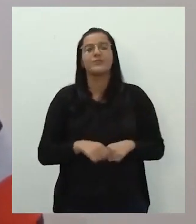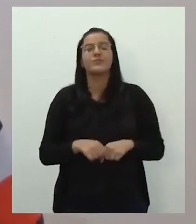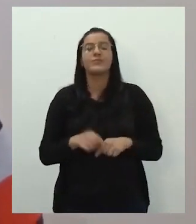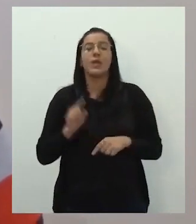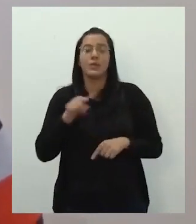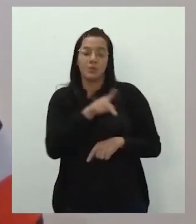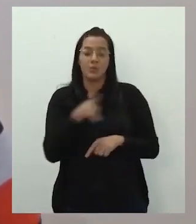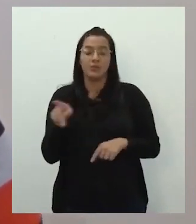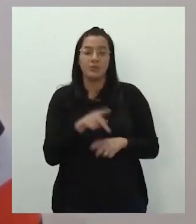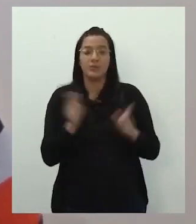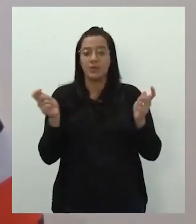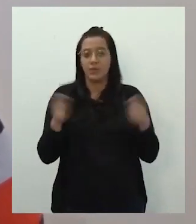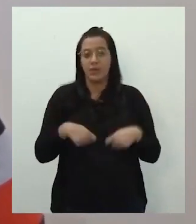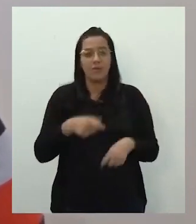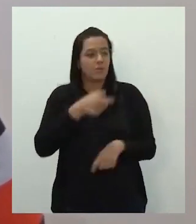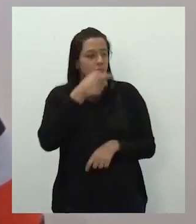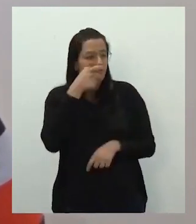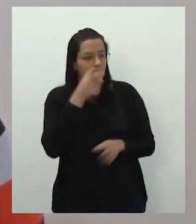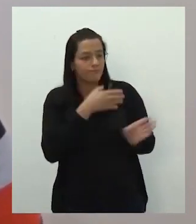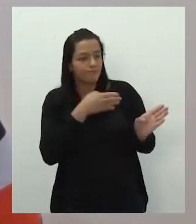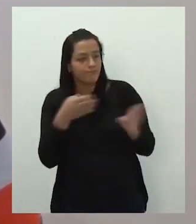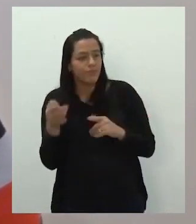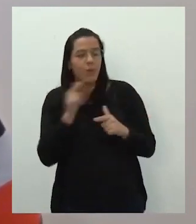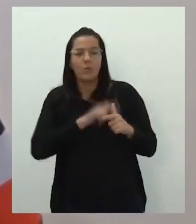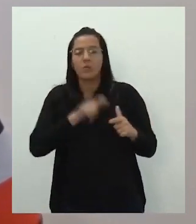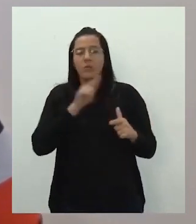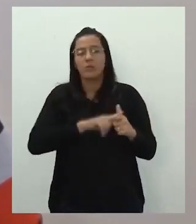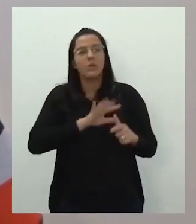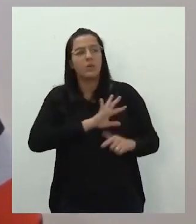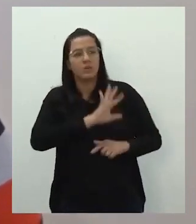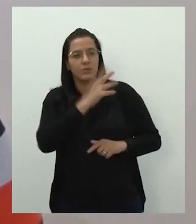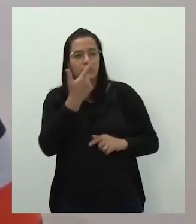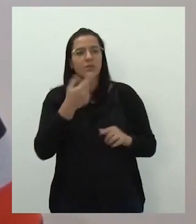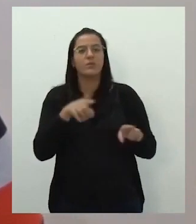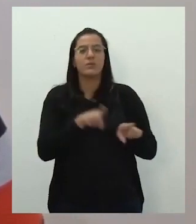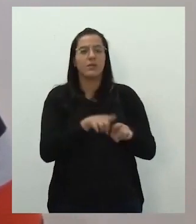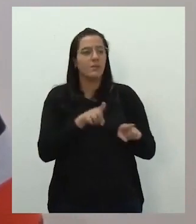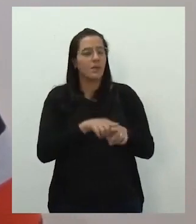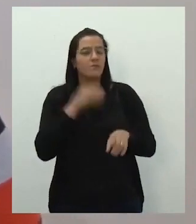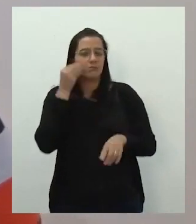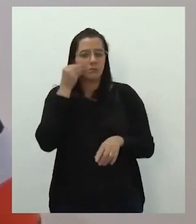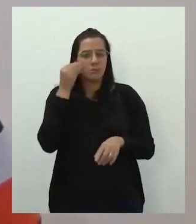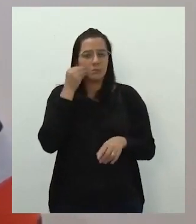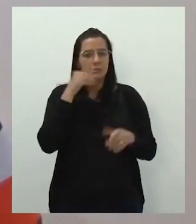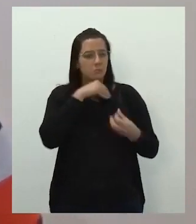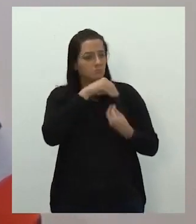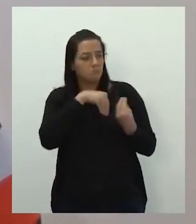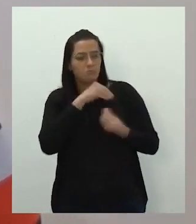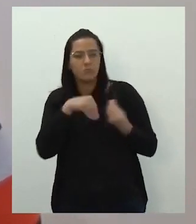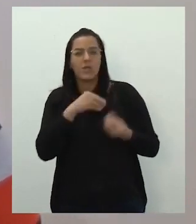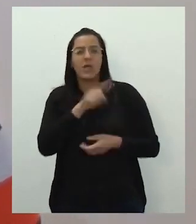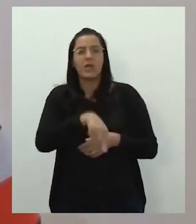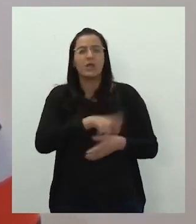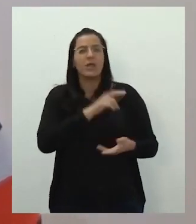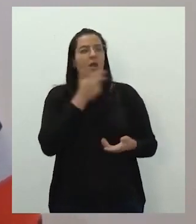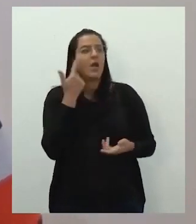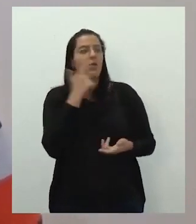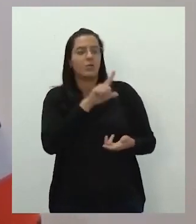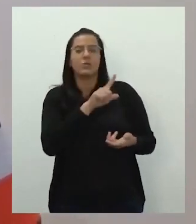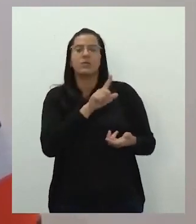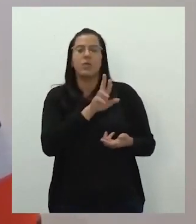observação, elaboração do problema, levantamento de hipóteses, experimentação, análise dos resultados e